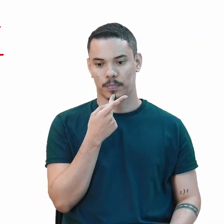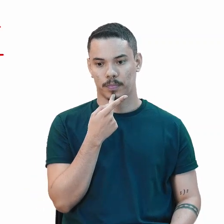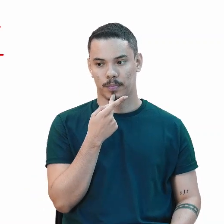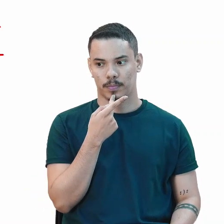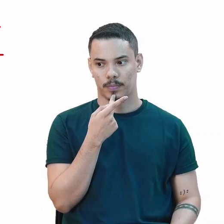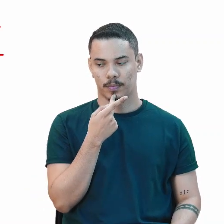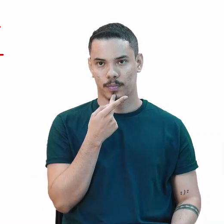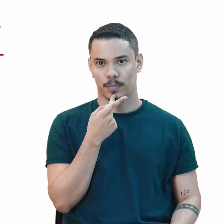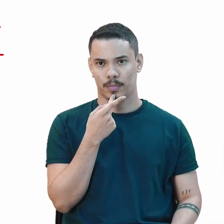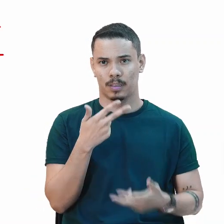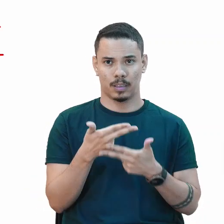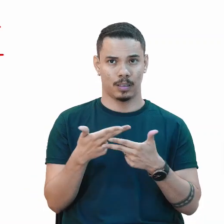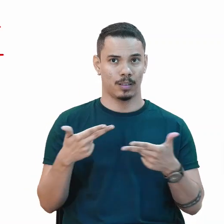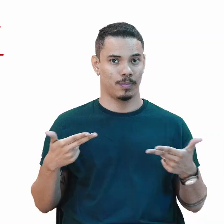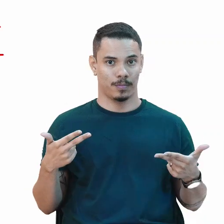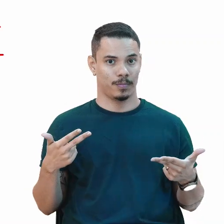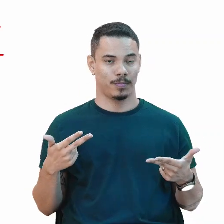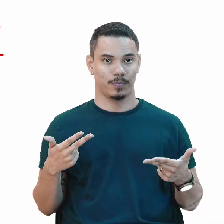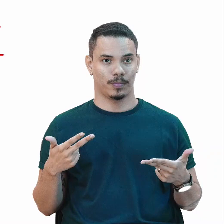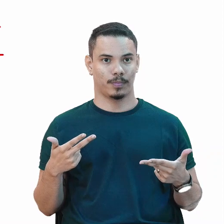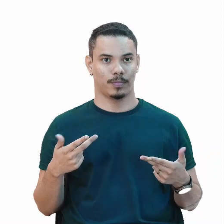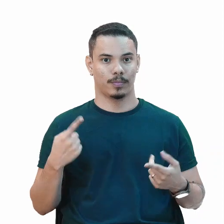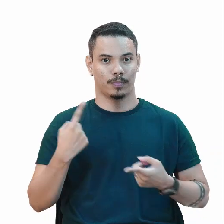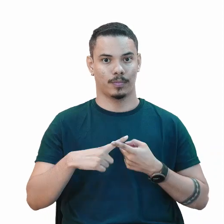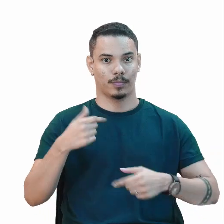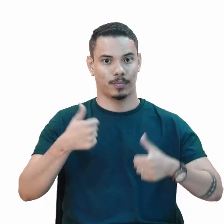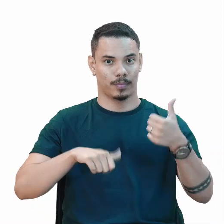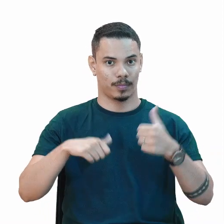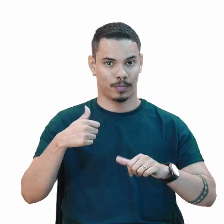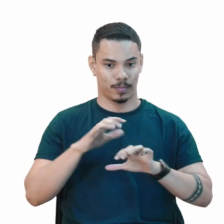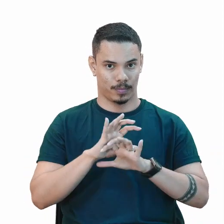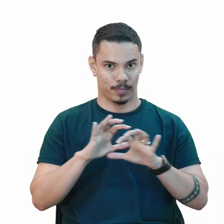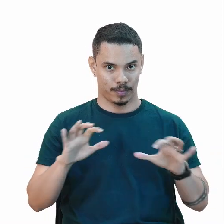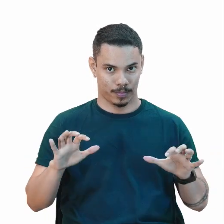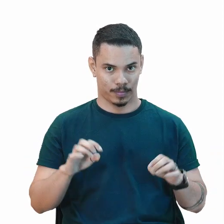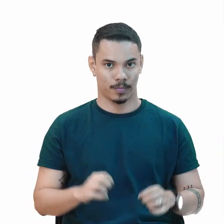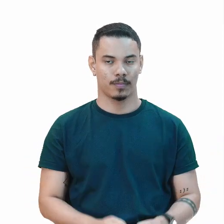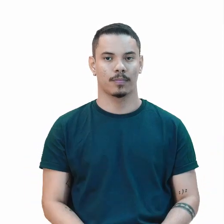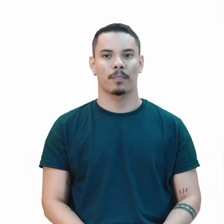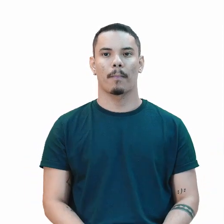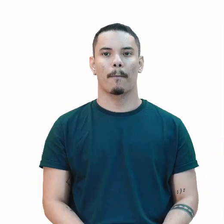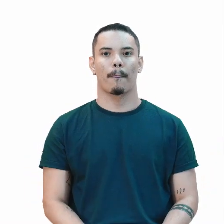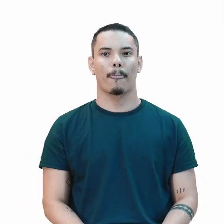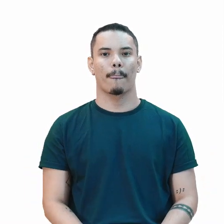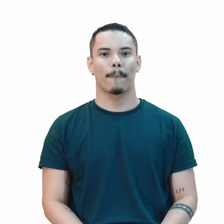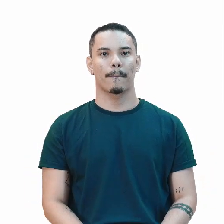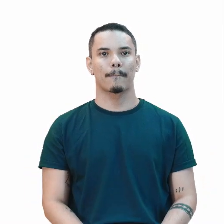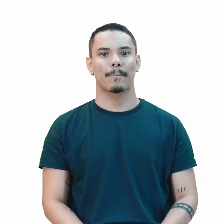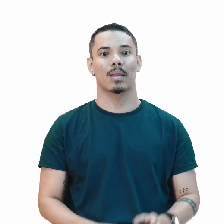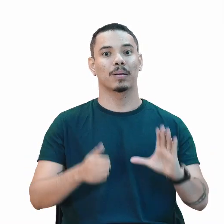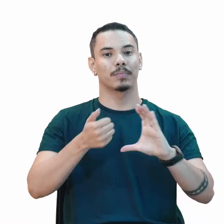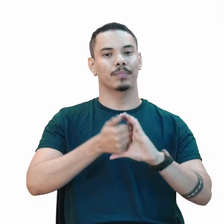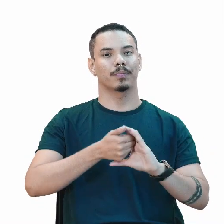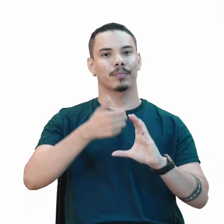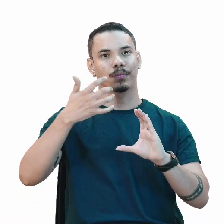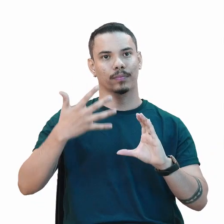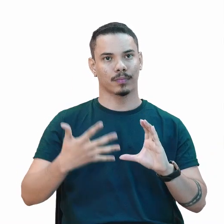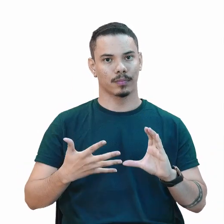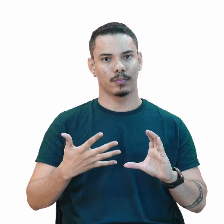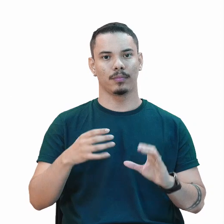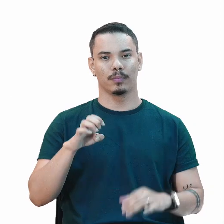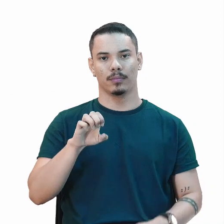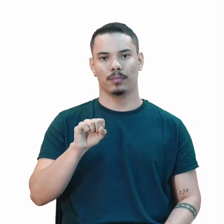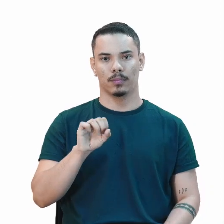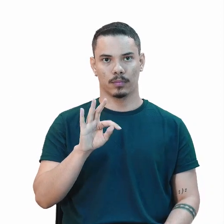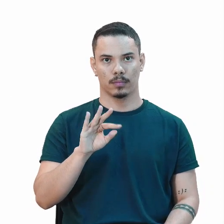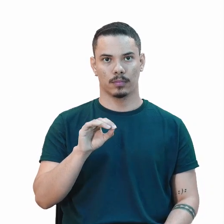essas coisas que foram analisadas aí. Então, olha só. A característica do